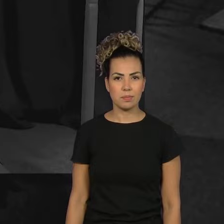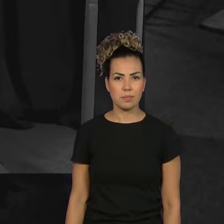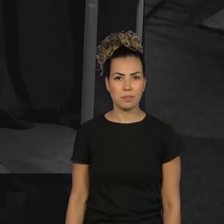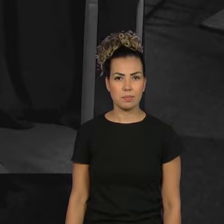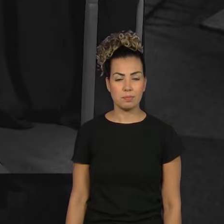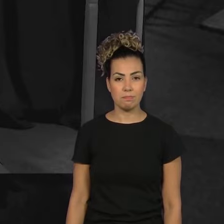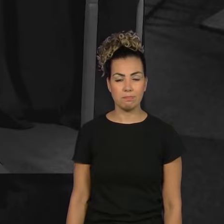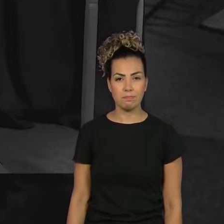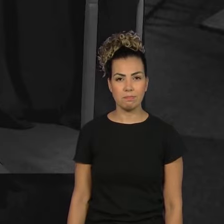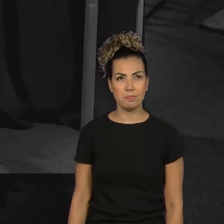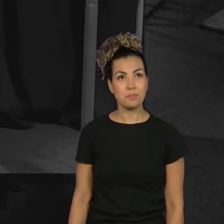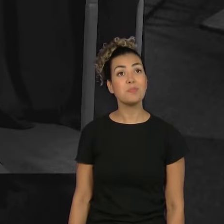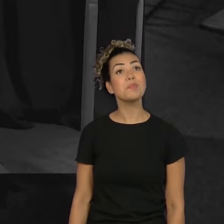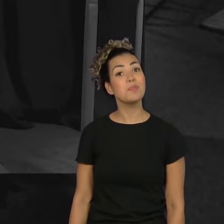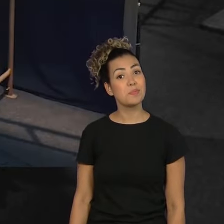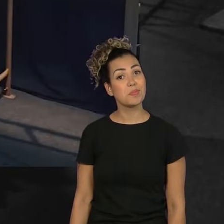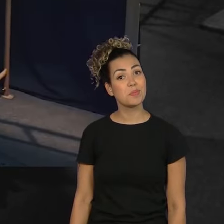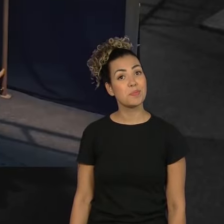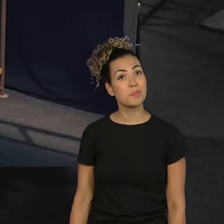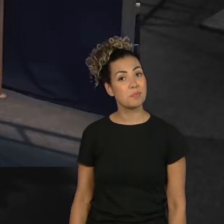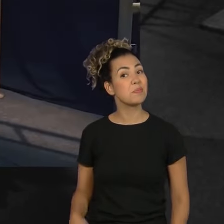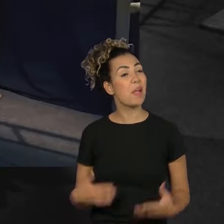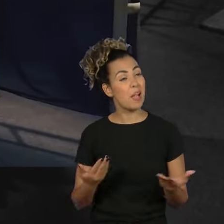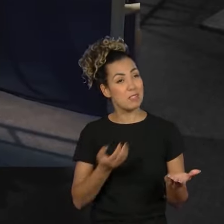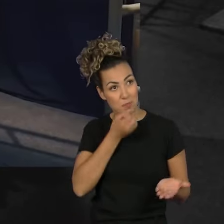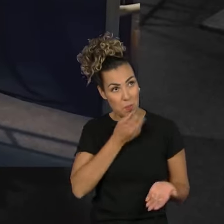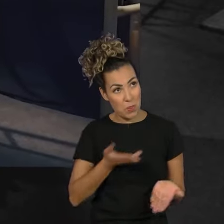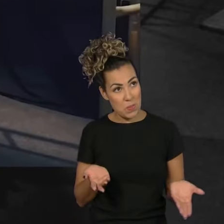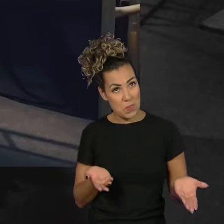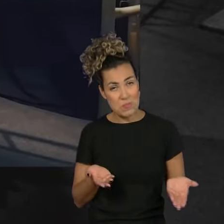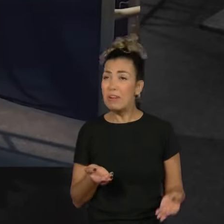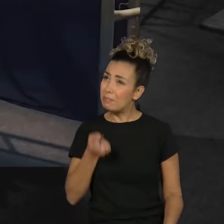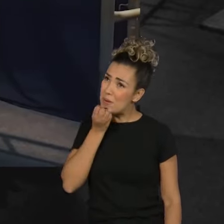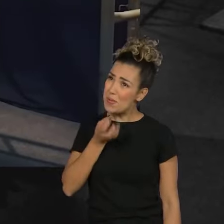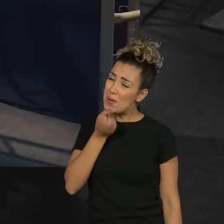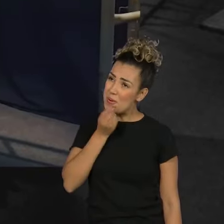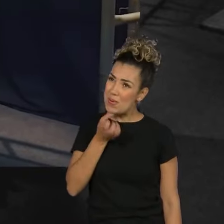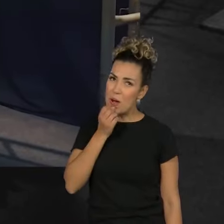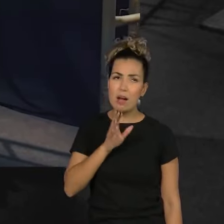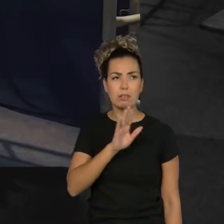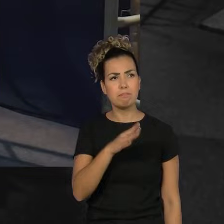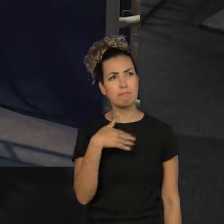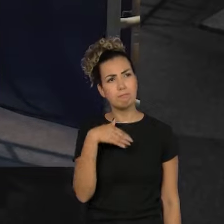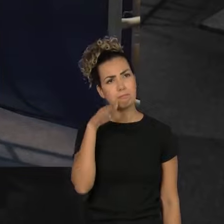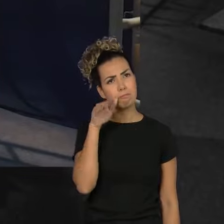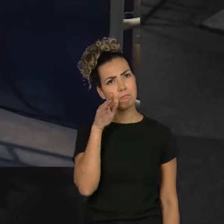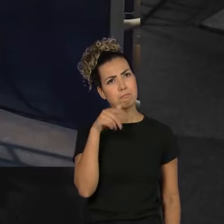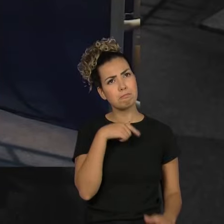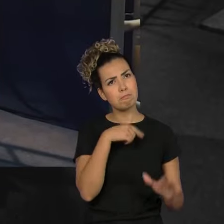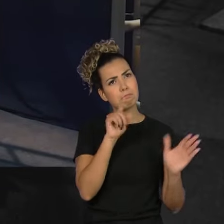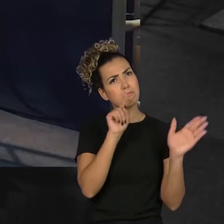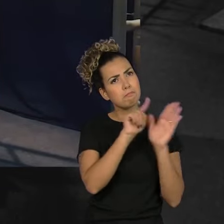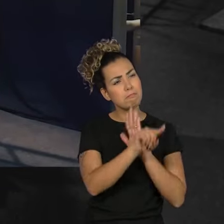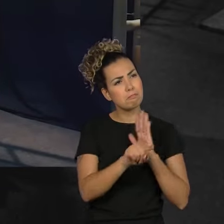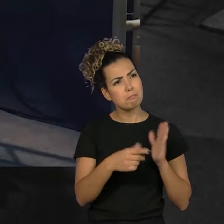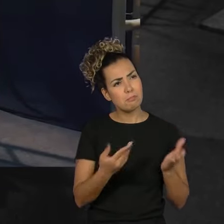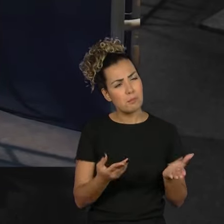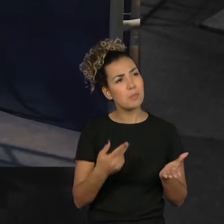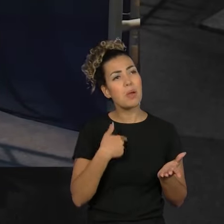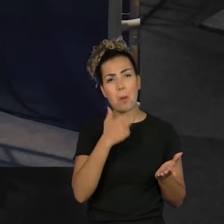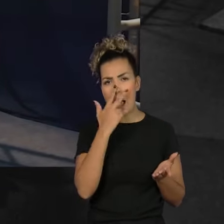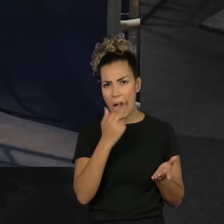ó e aí foi bom foi bom foi bom deixa eu te falar uma coisa eu imagino que tenha muitos